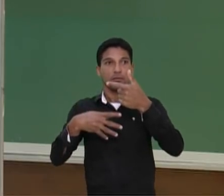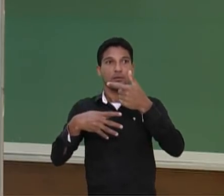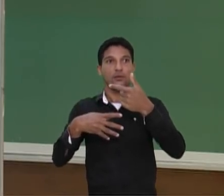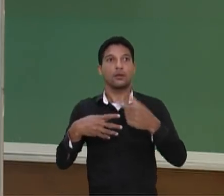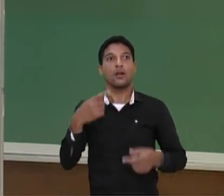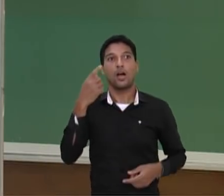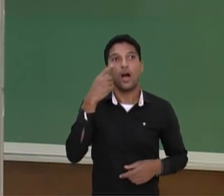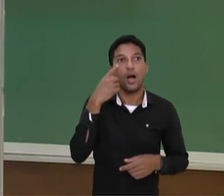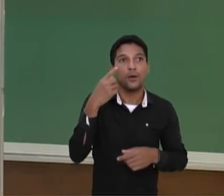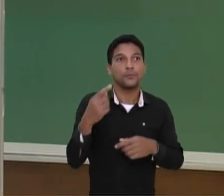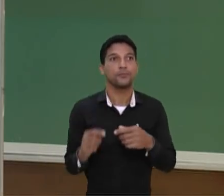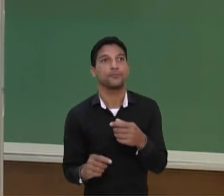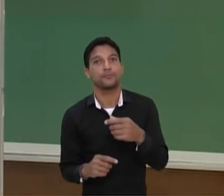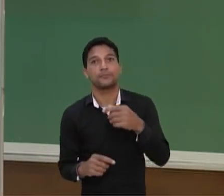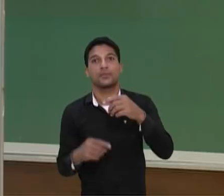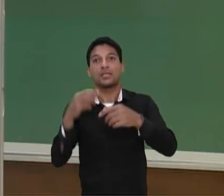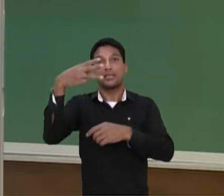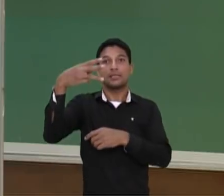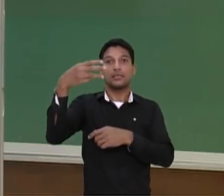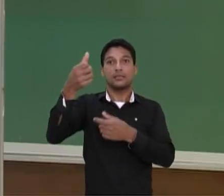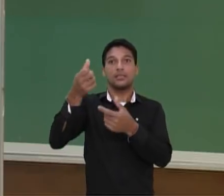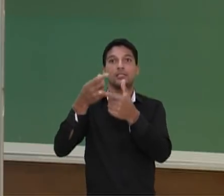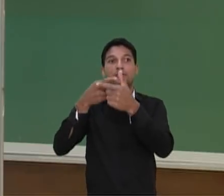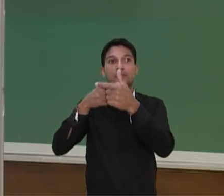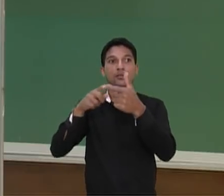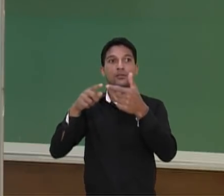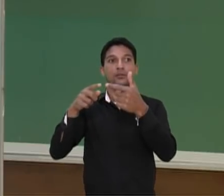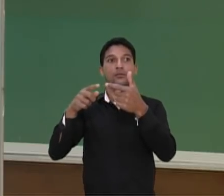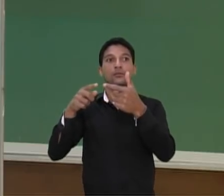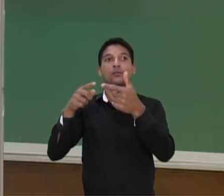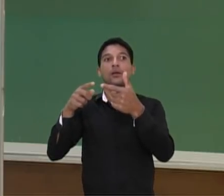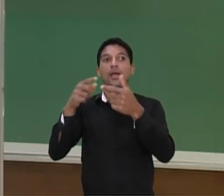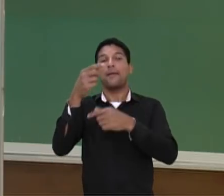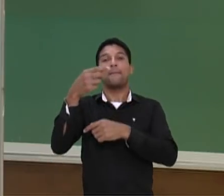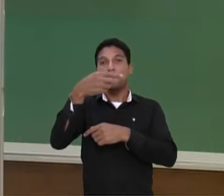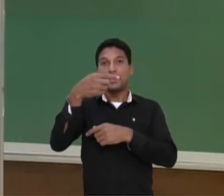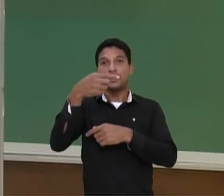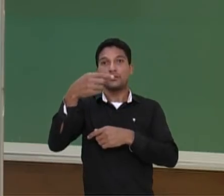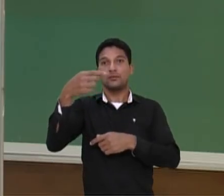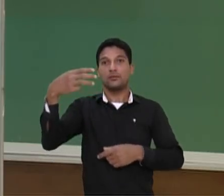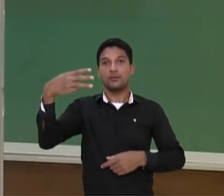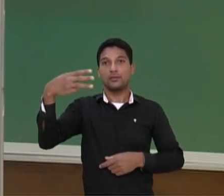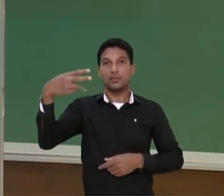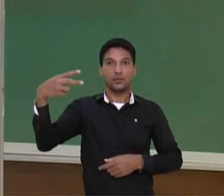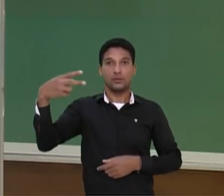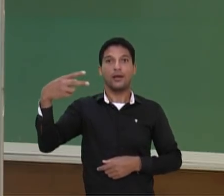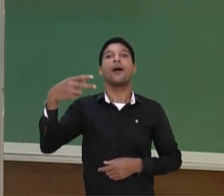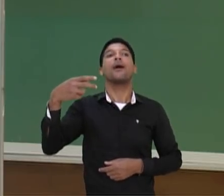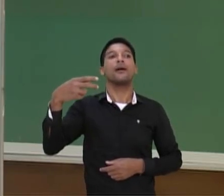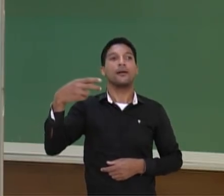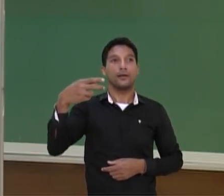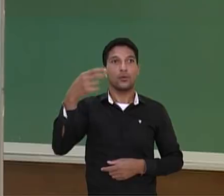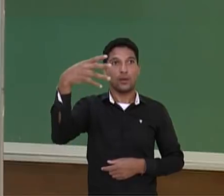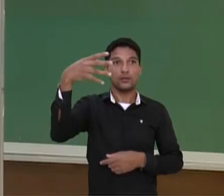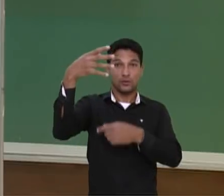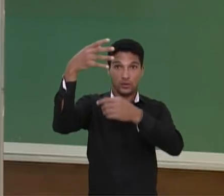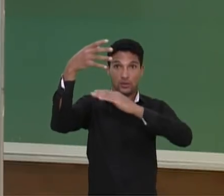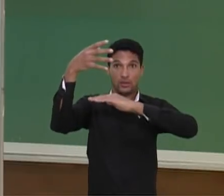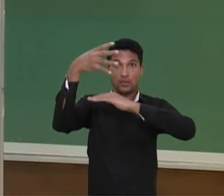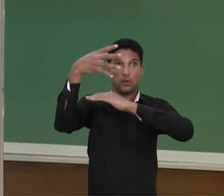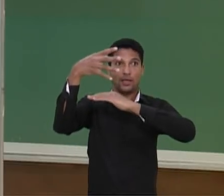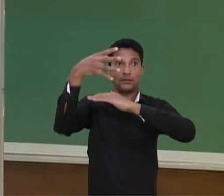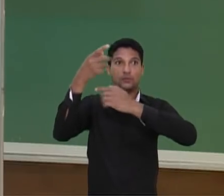a 44 / 4 dá um sinal negativo veio preservado lá de cima né e aqui